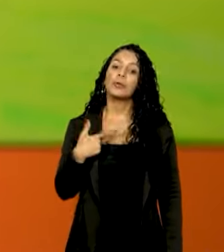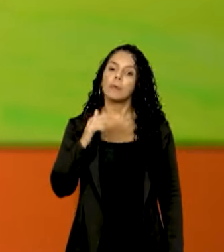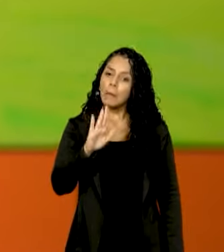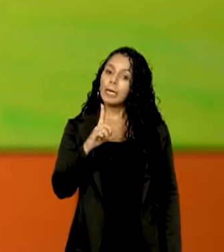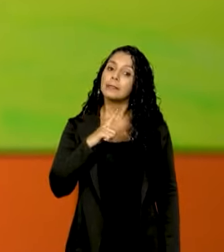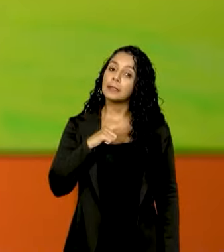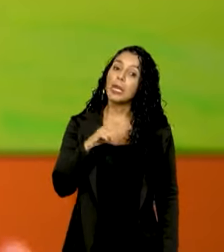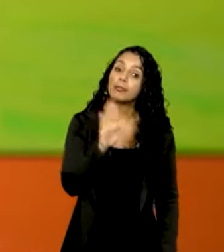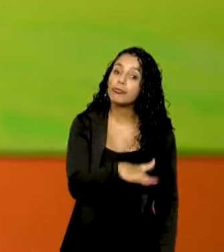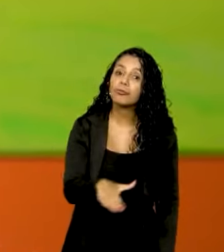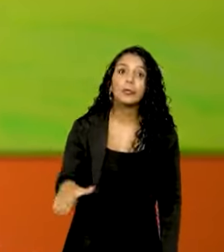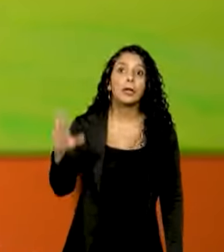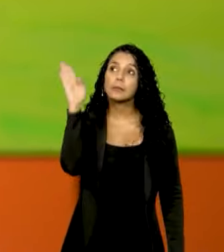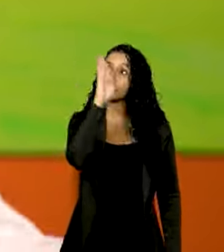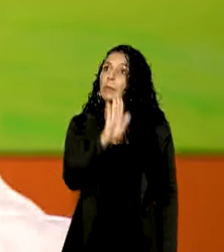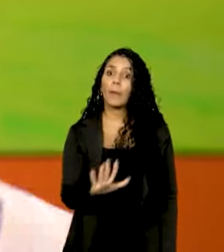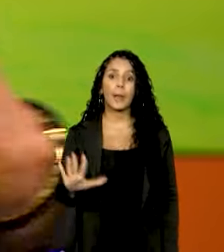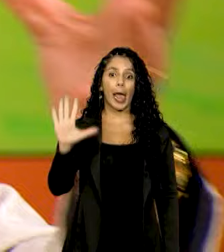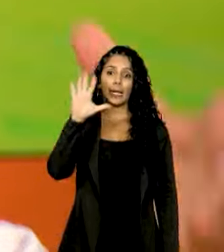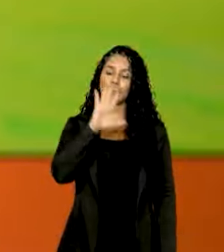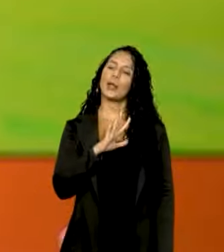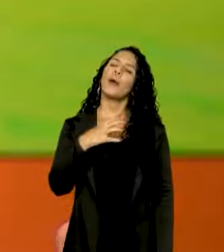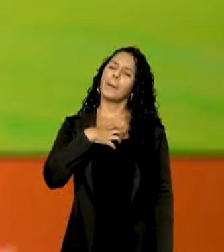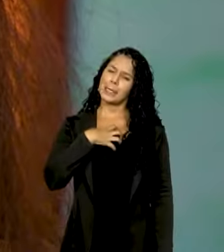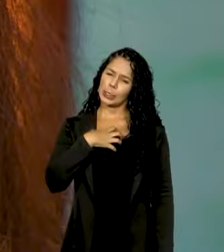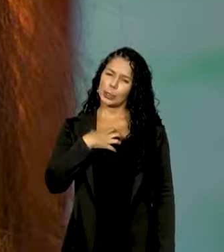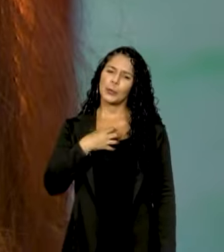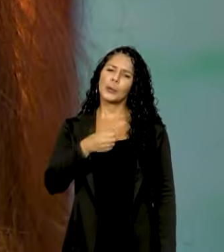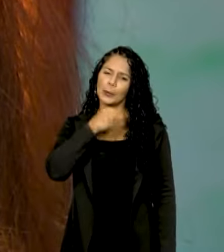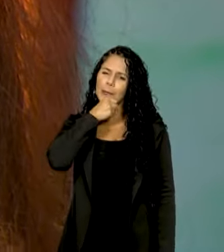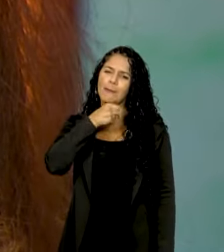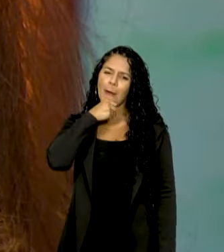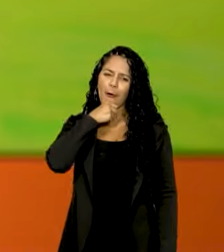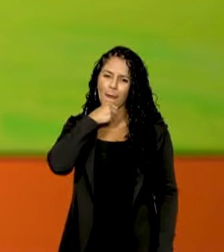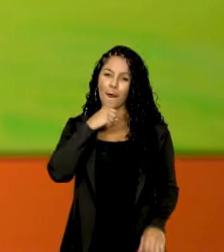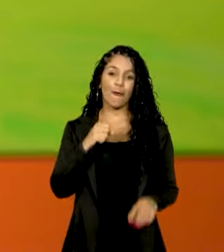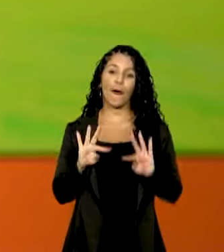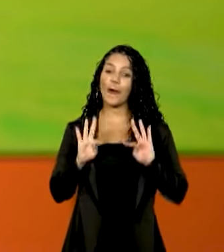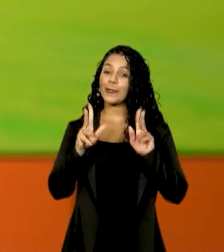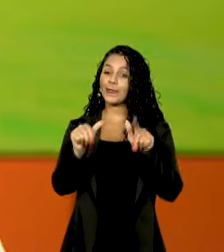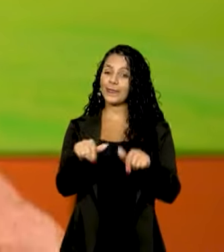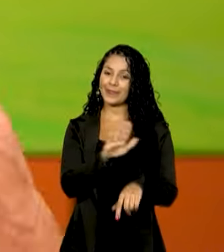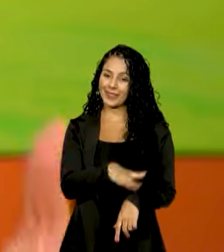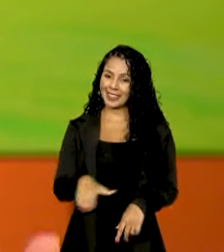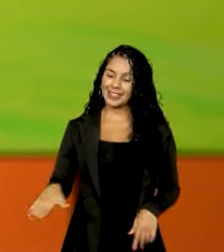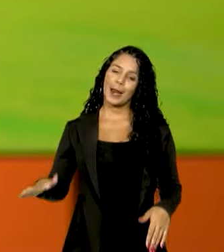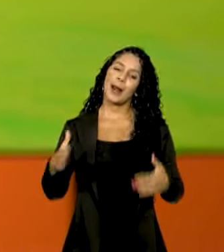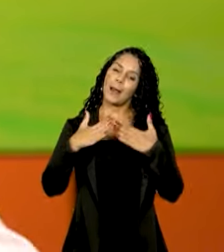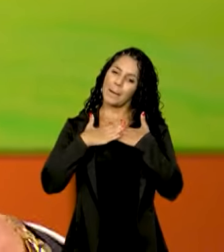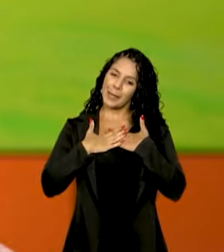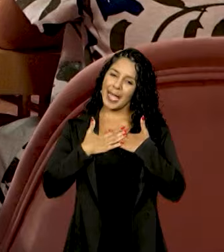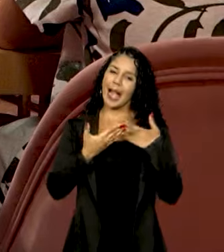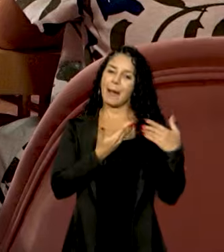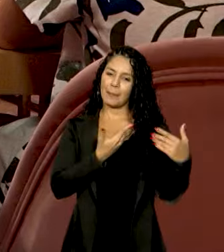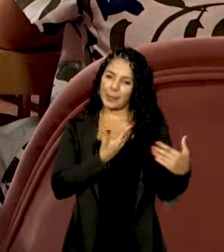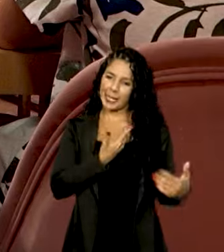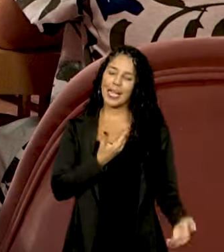as crianças do Brasil. Eu me sinto uma grande avó. É. Avó das minhas amigas